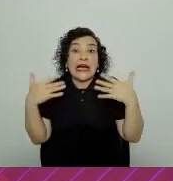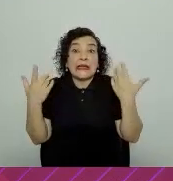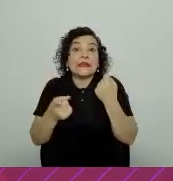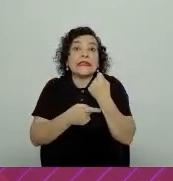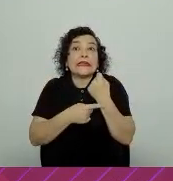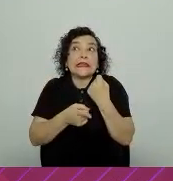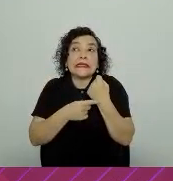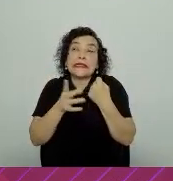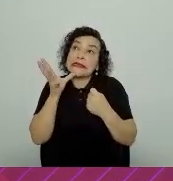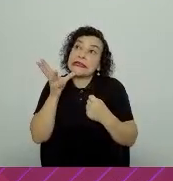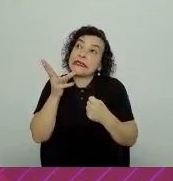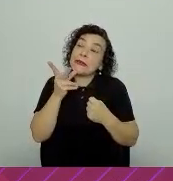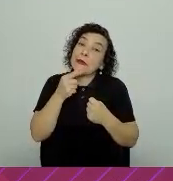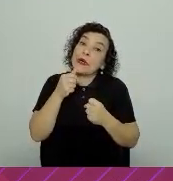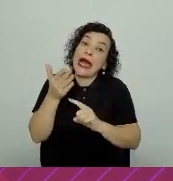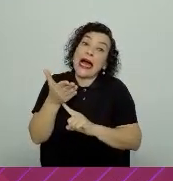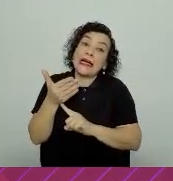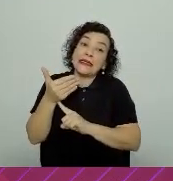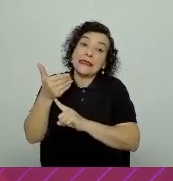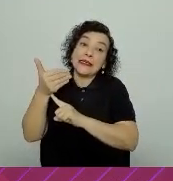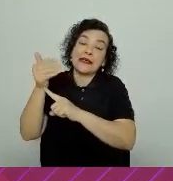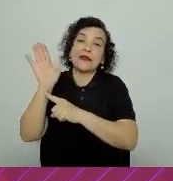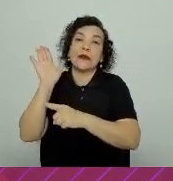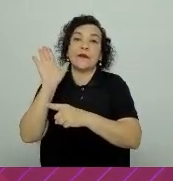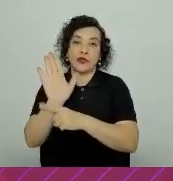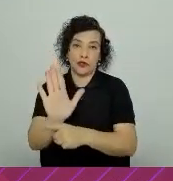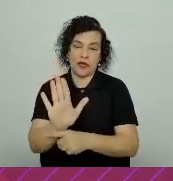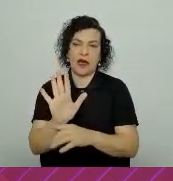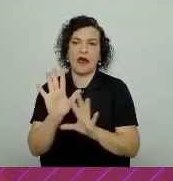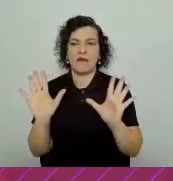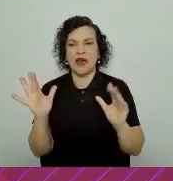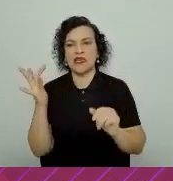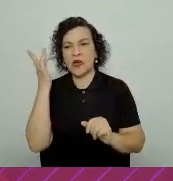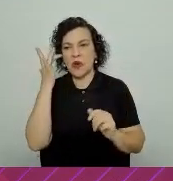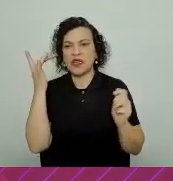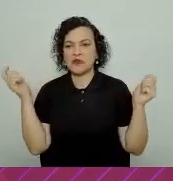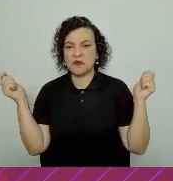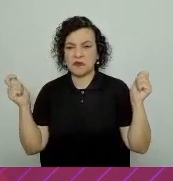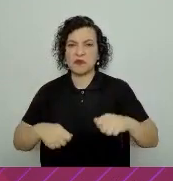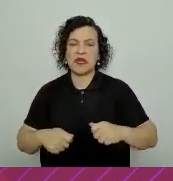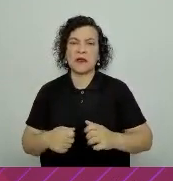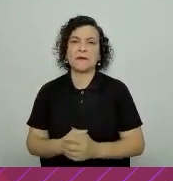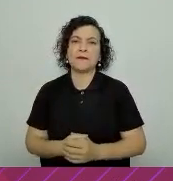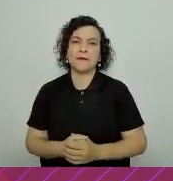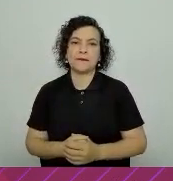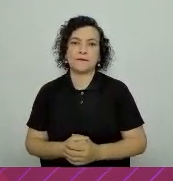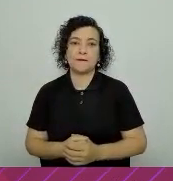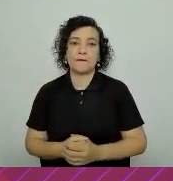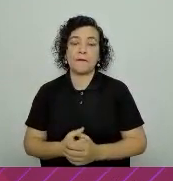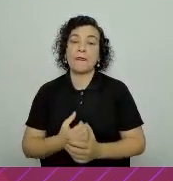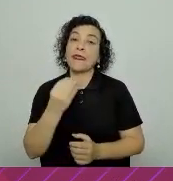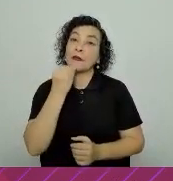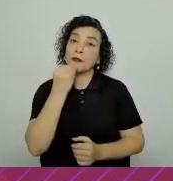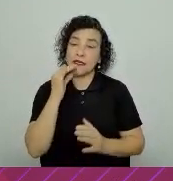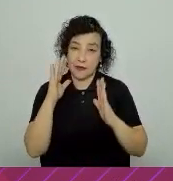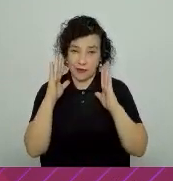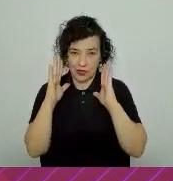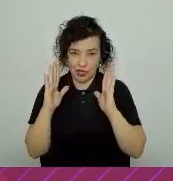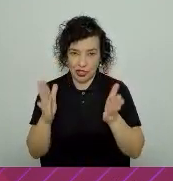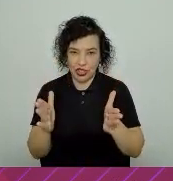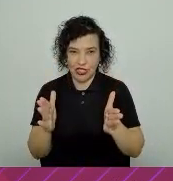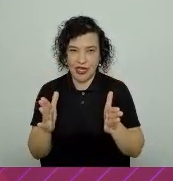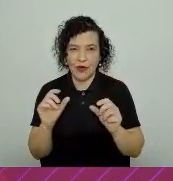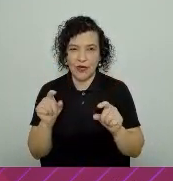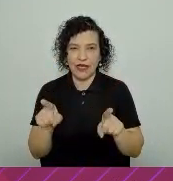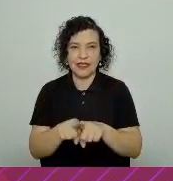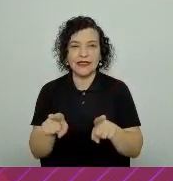para tecnologia nos poder trazer isso mas eu acho possível eu acho possível pois eu já li até esse